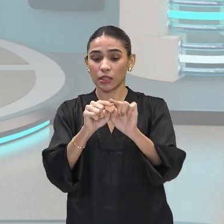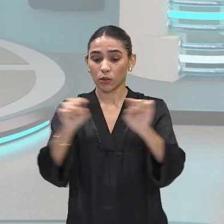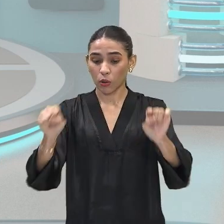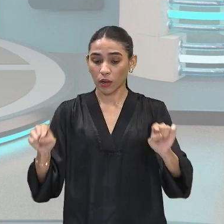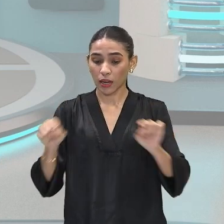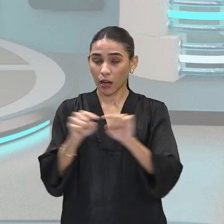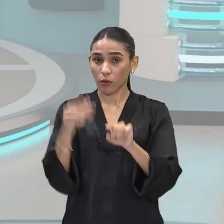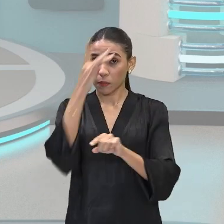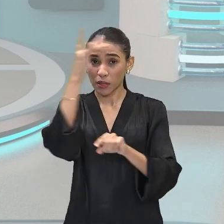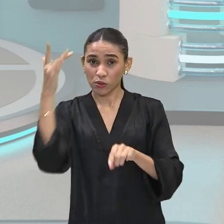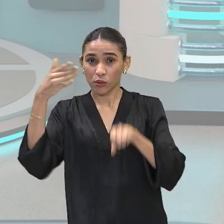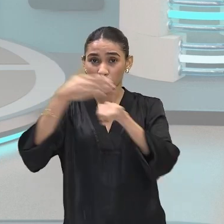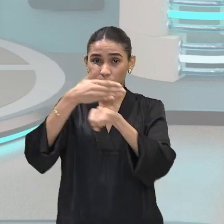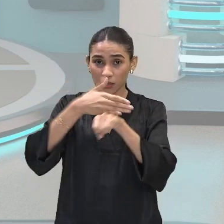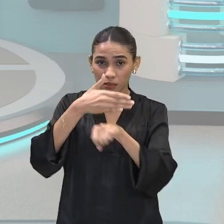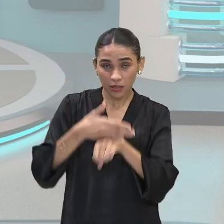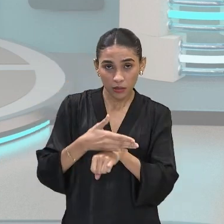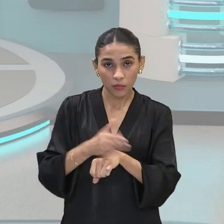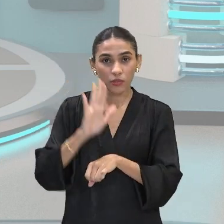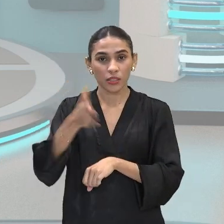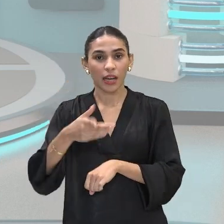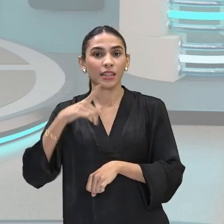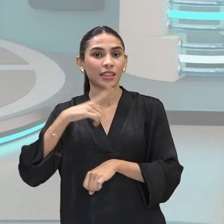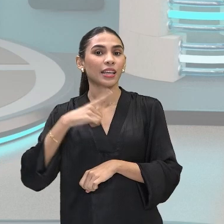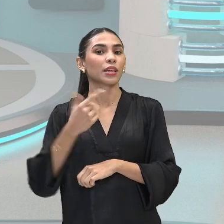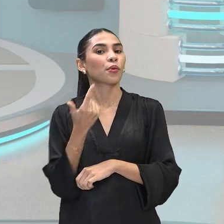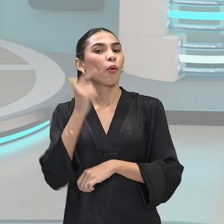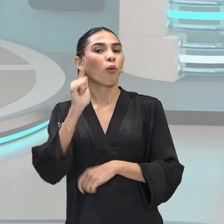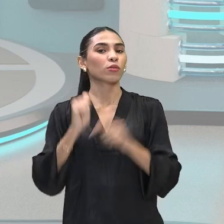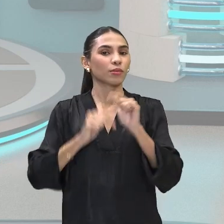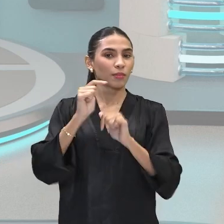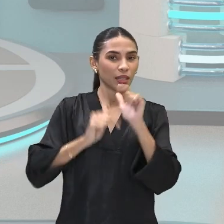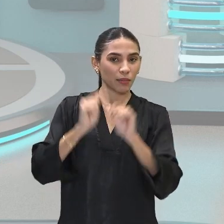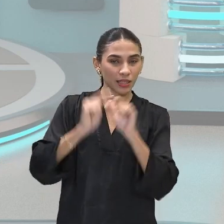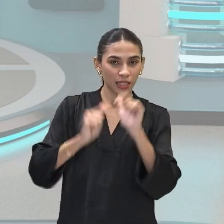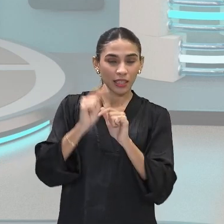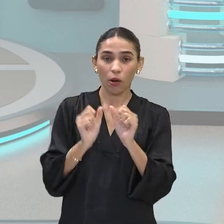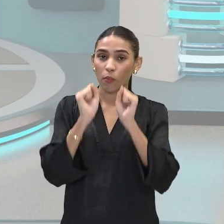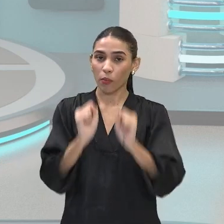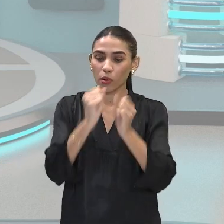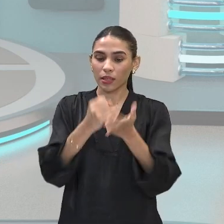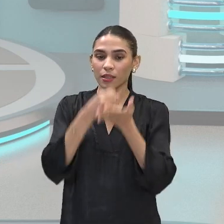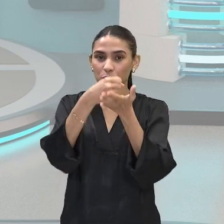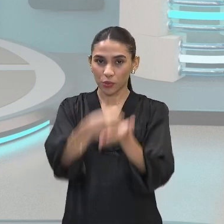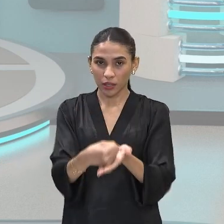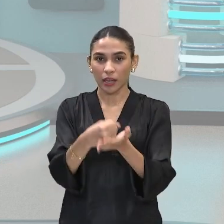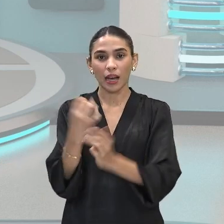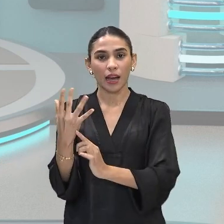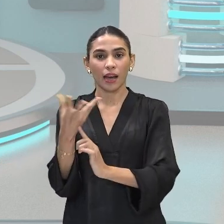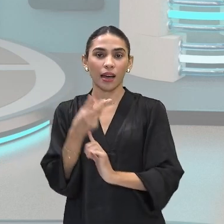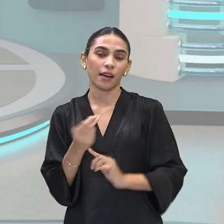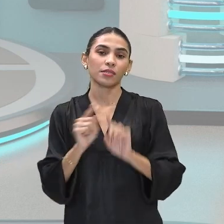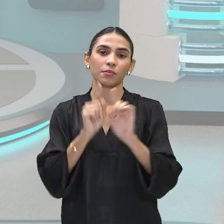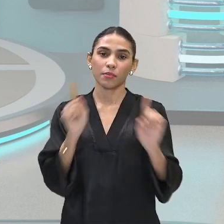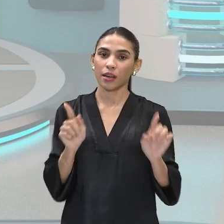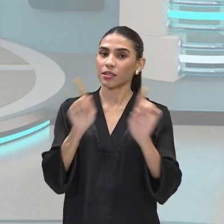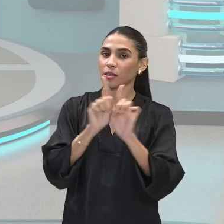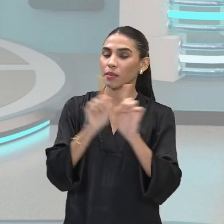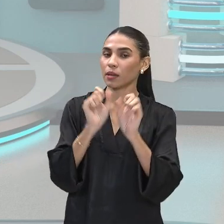público, já vão ter ali elementos que podem contribuir com a obra, mas também podem